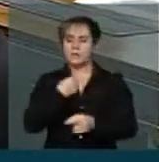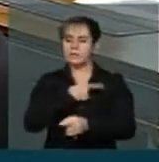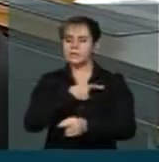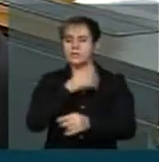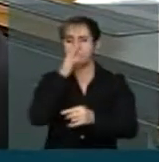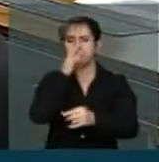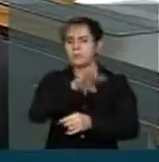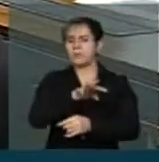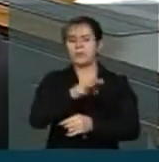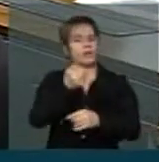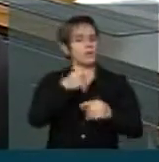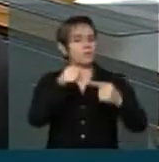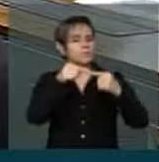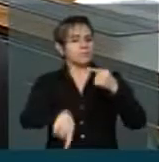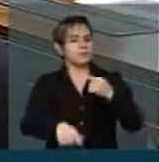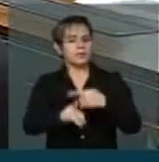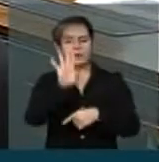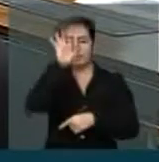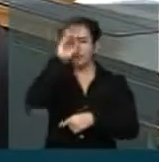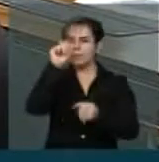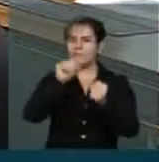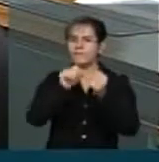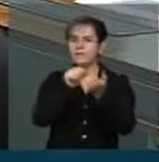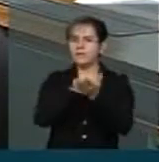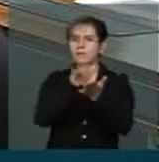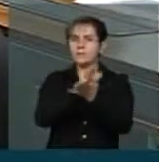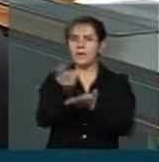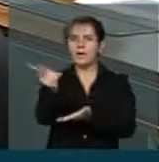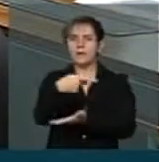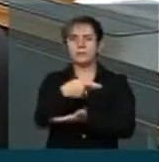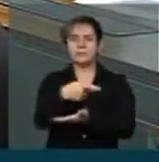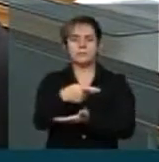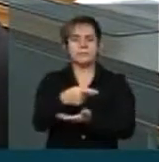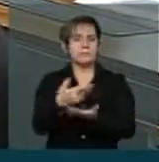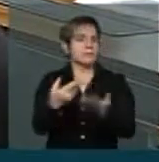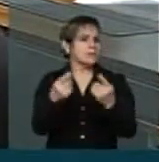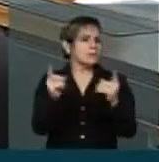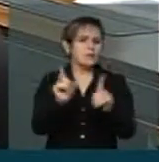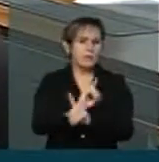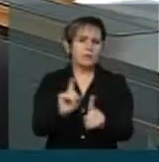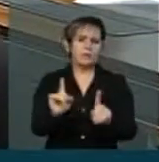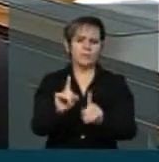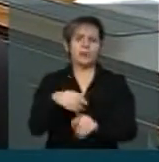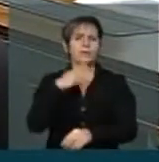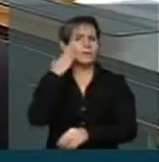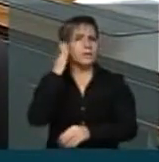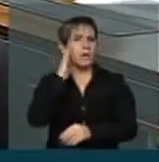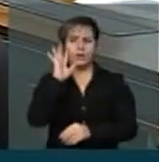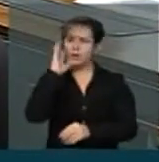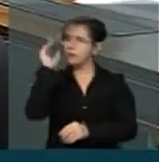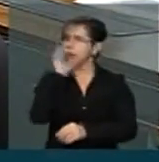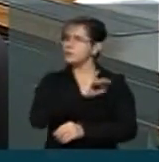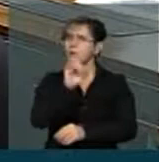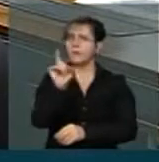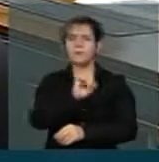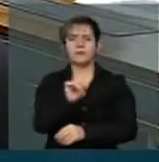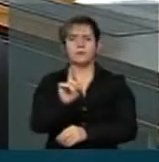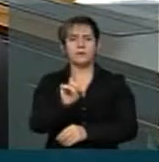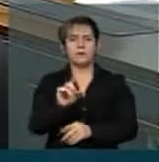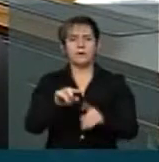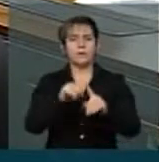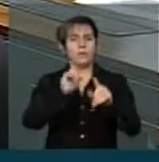correta ou tomamos atitudes precipitadas, o que não é o caso. Eu acho que a gente sabe que isso não vai resolver rapidamente. O que nos